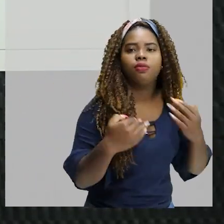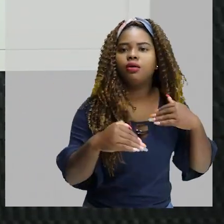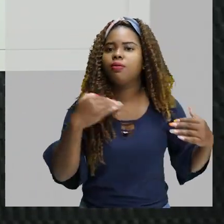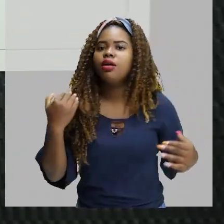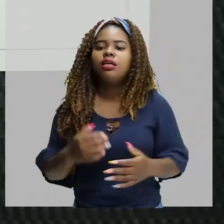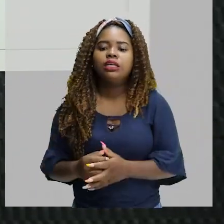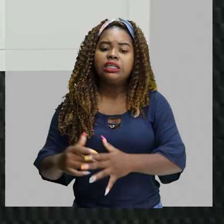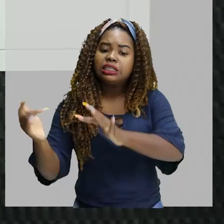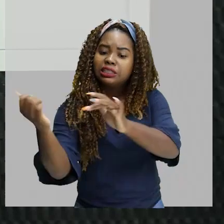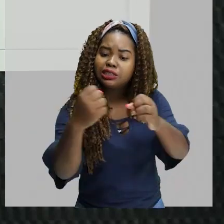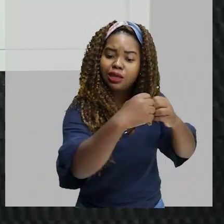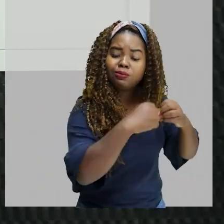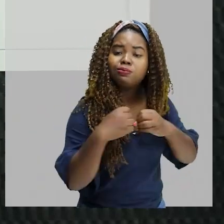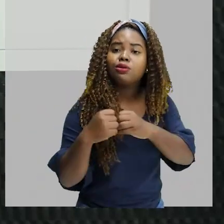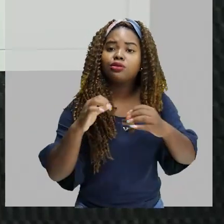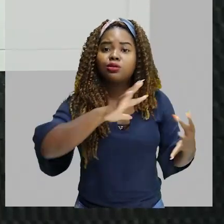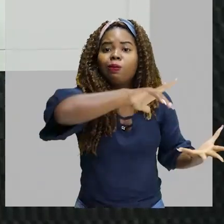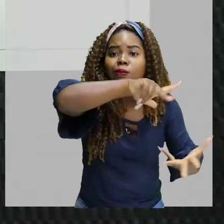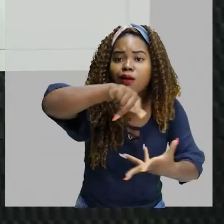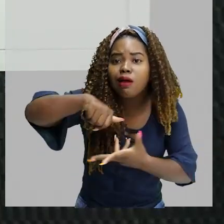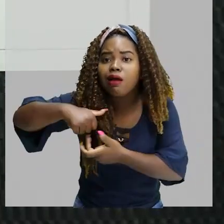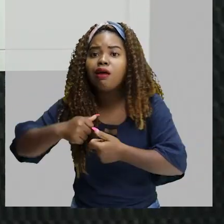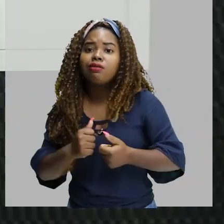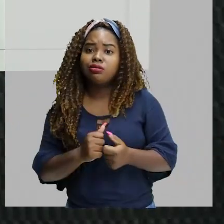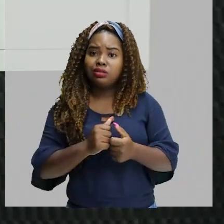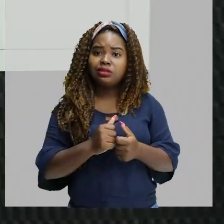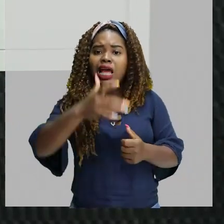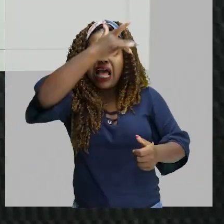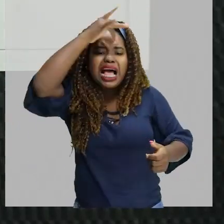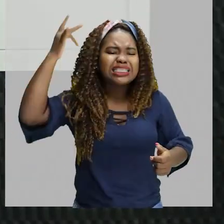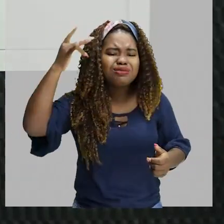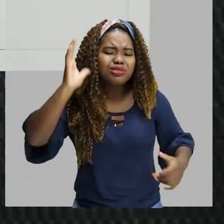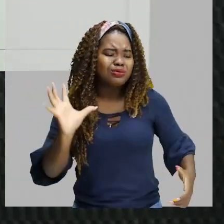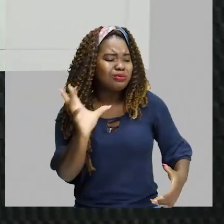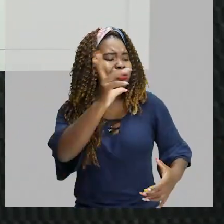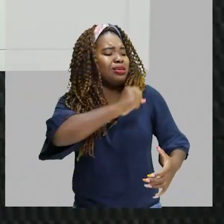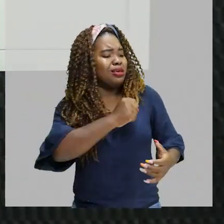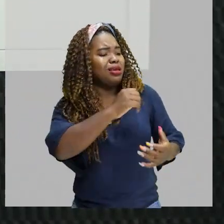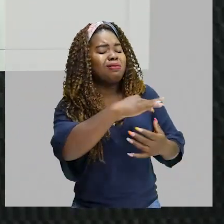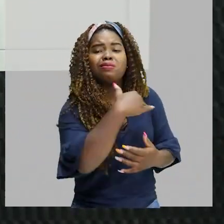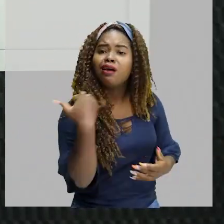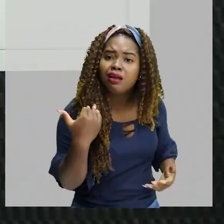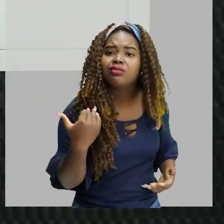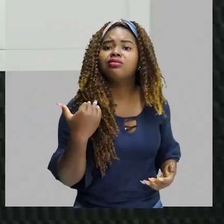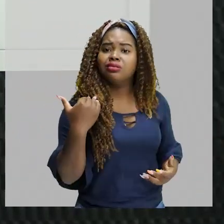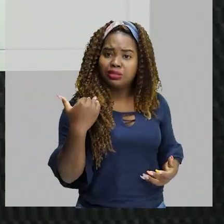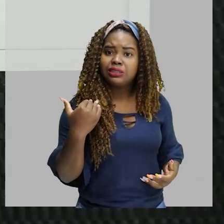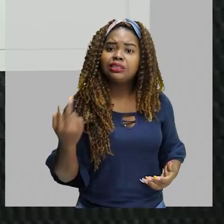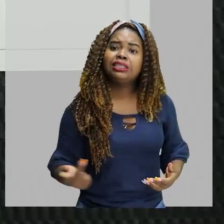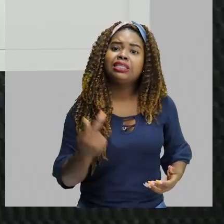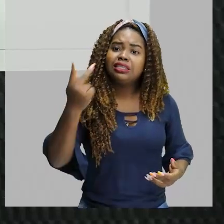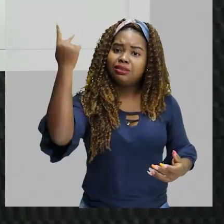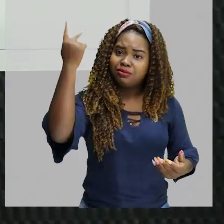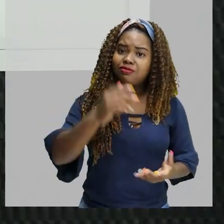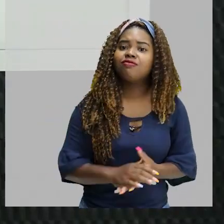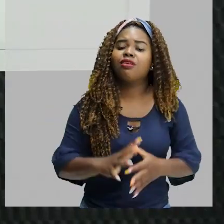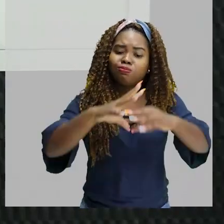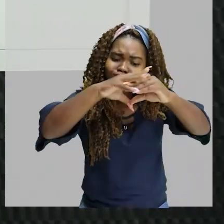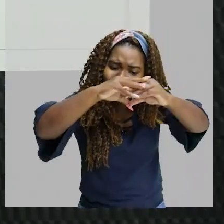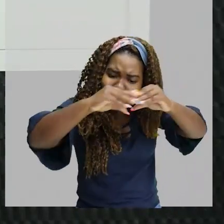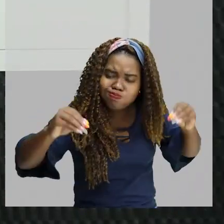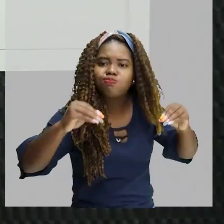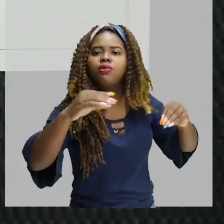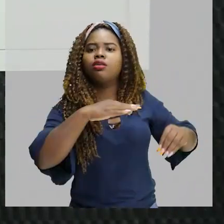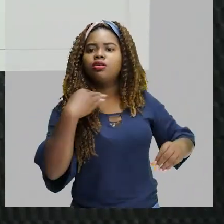chegando perto de nós. O nosso mundo, os nossos ídolos, aqueles que nós conhecemos e valoramos tanto, eles vão desaparecendo também,